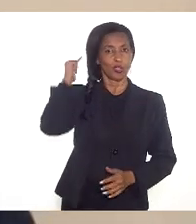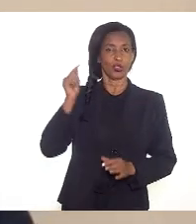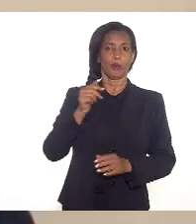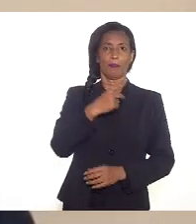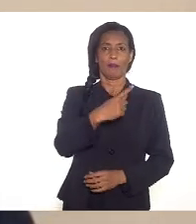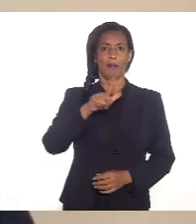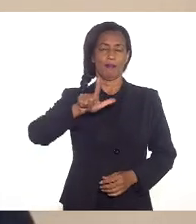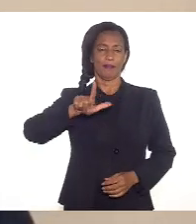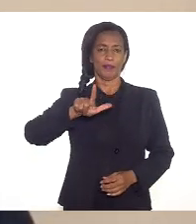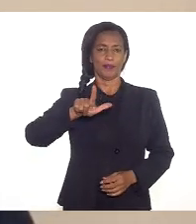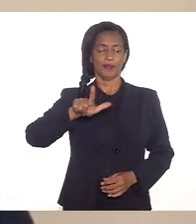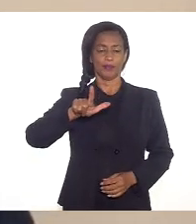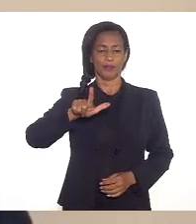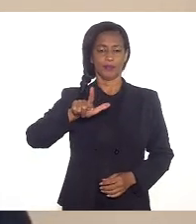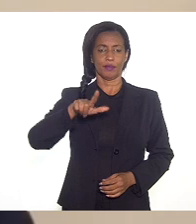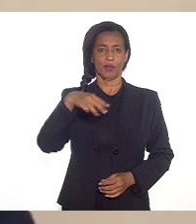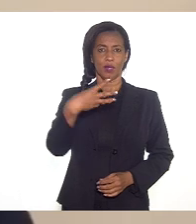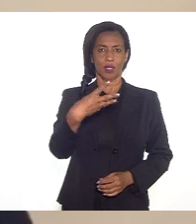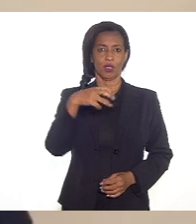de lei